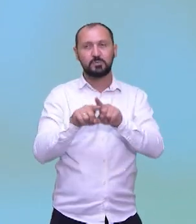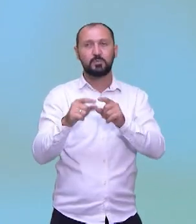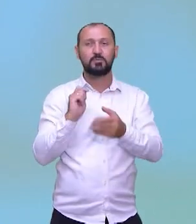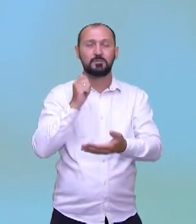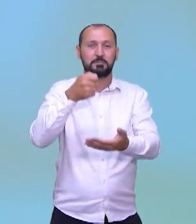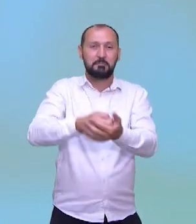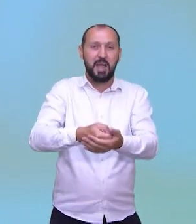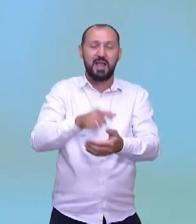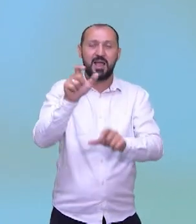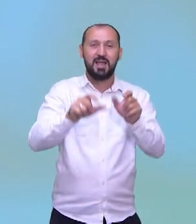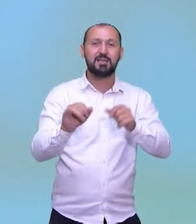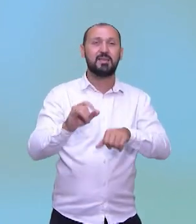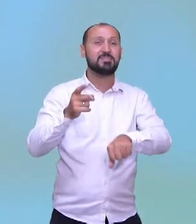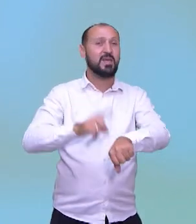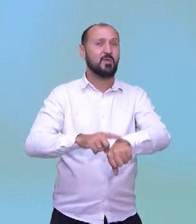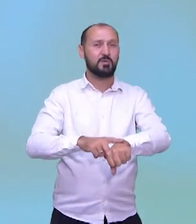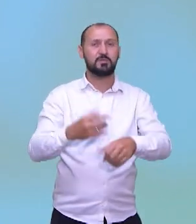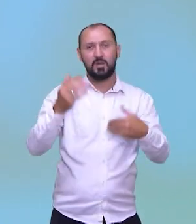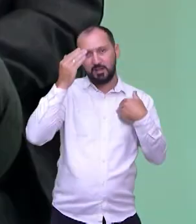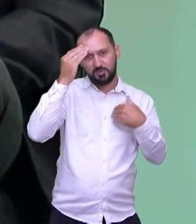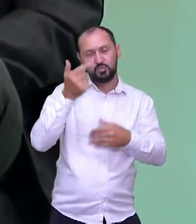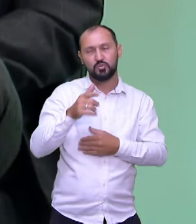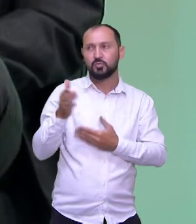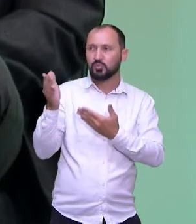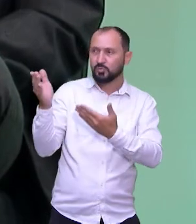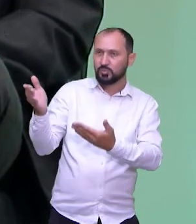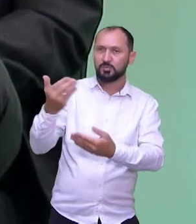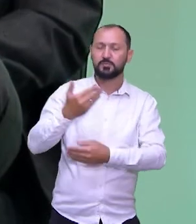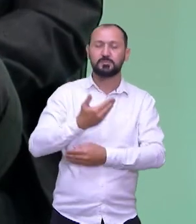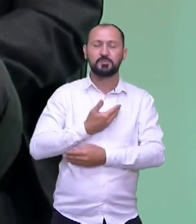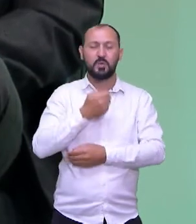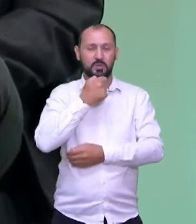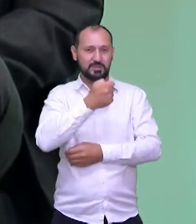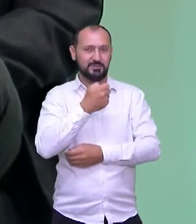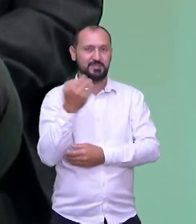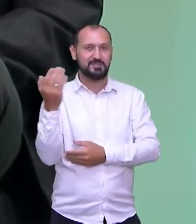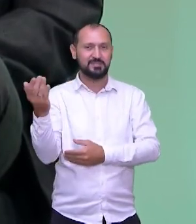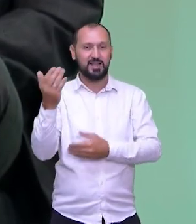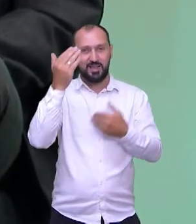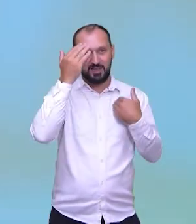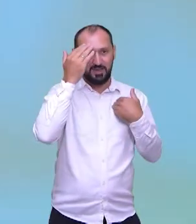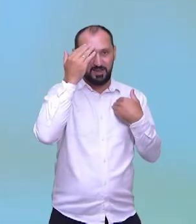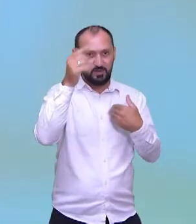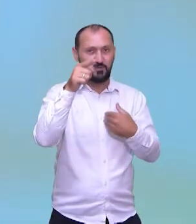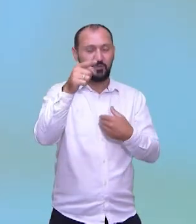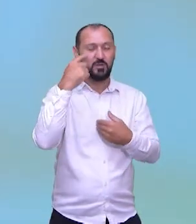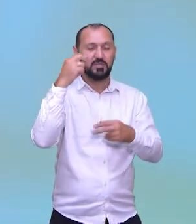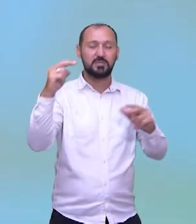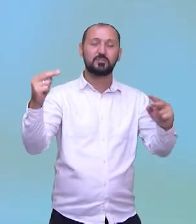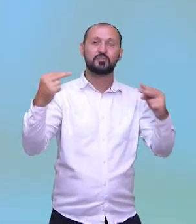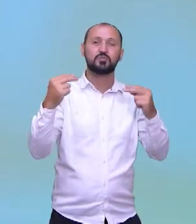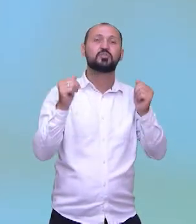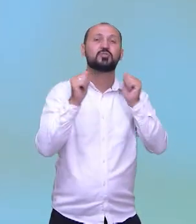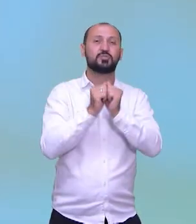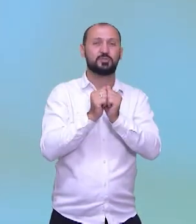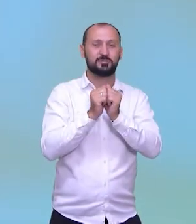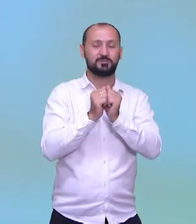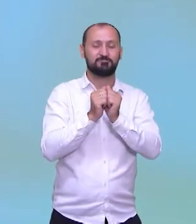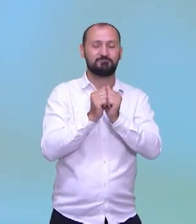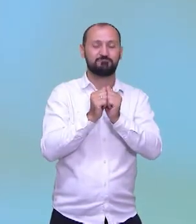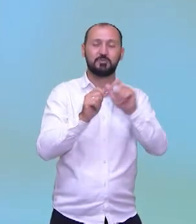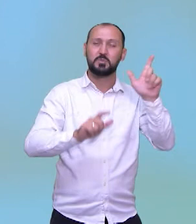como contribuinte em tempo real. Eu agradeço novamente aqui o nosso entrevistado de hoje, agradeço a sua audiência por